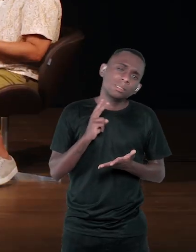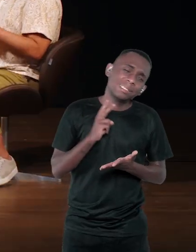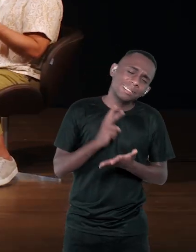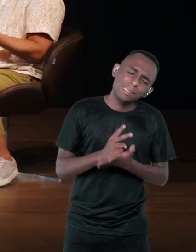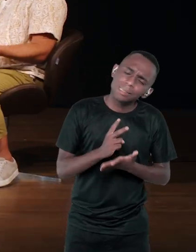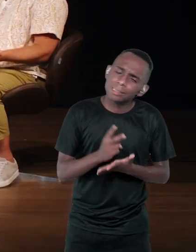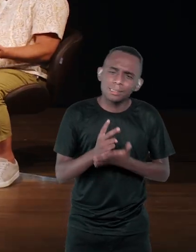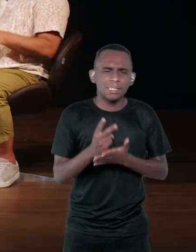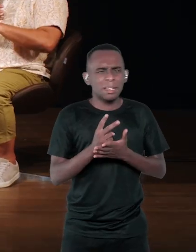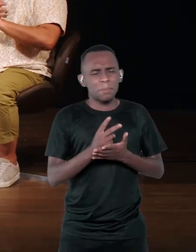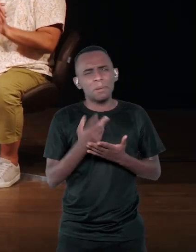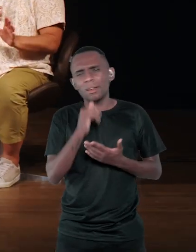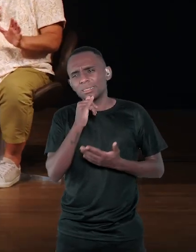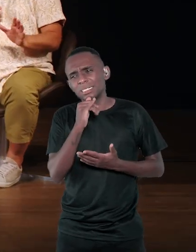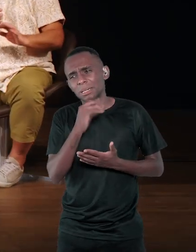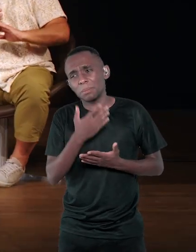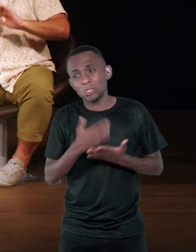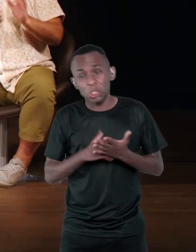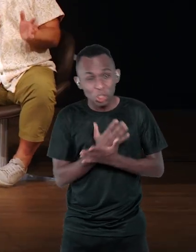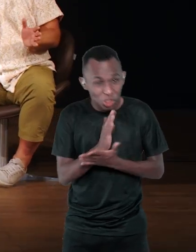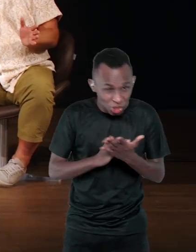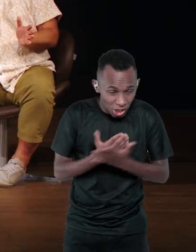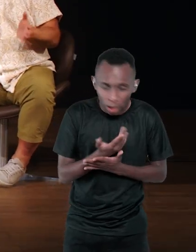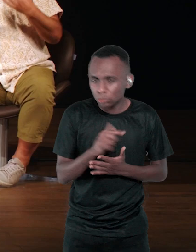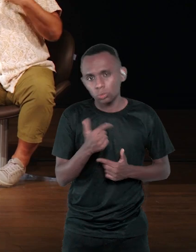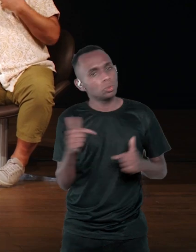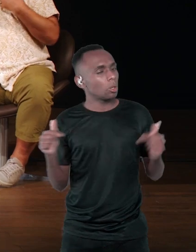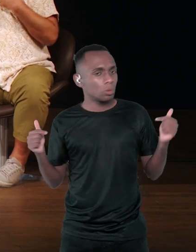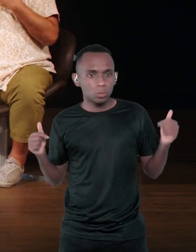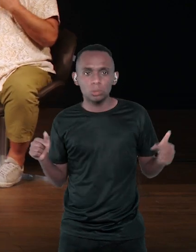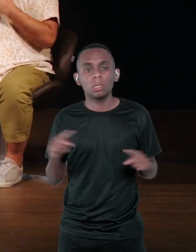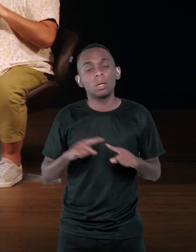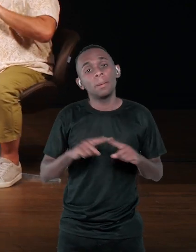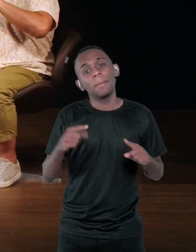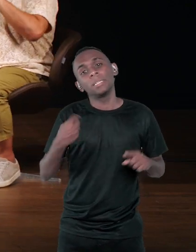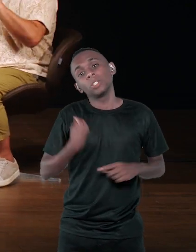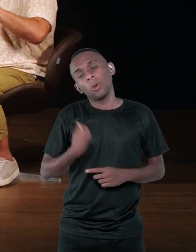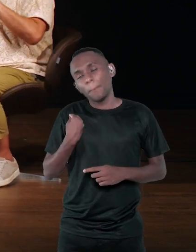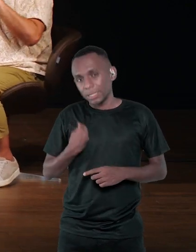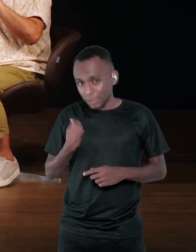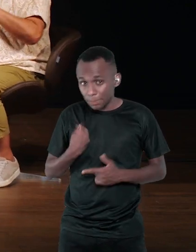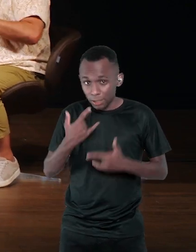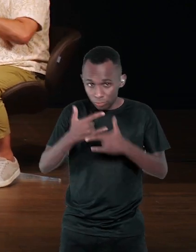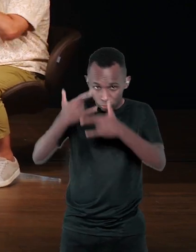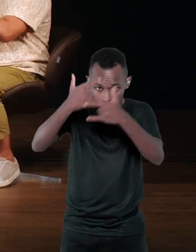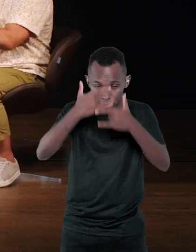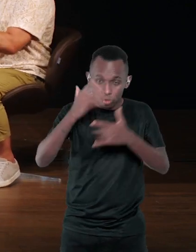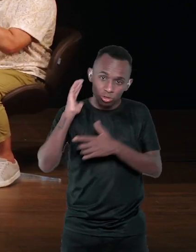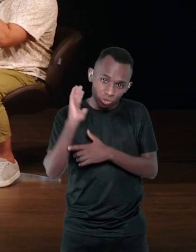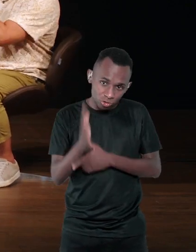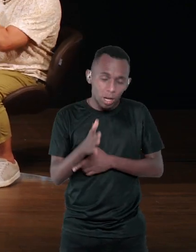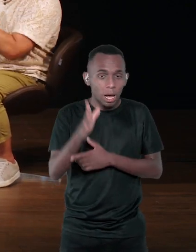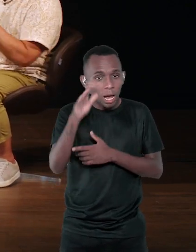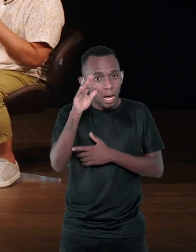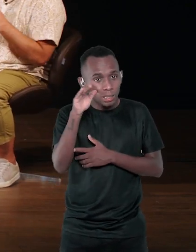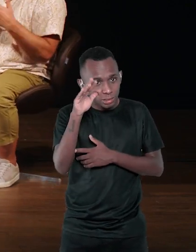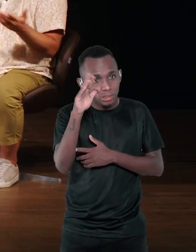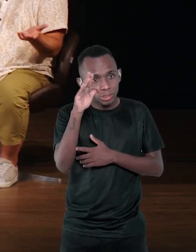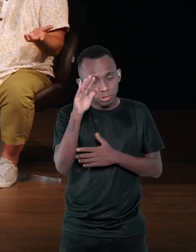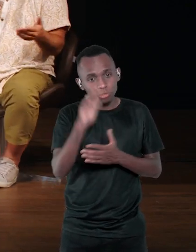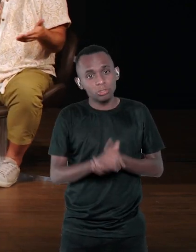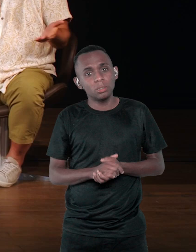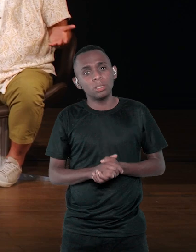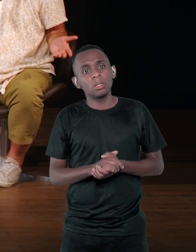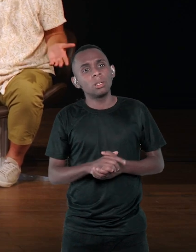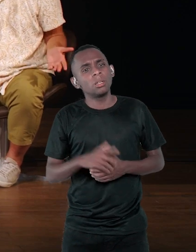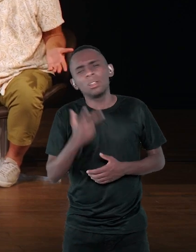mas chato, você fala, isso aqui está cumprido, nunca vi. Os que participei, não falo em justa causa, mas, não estou falando desses, os que assisti, e inclusive online,